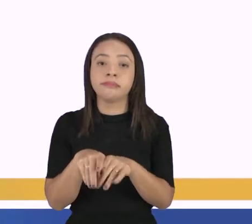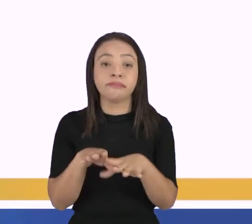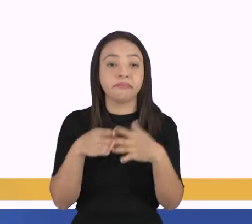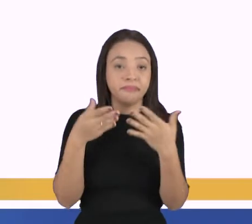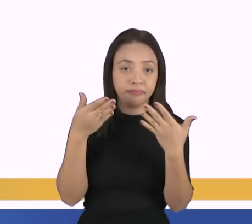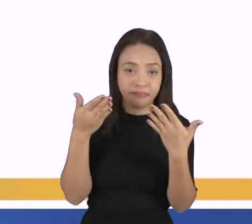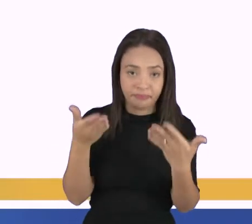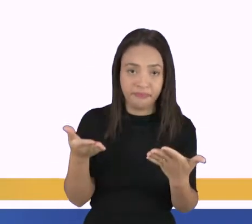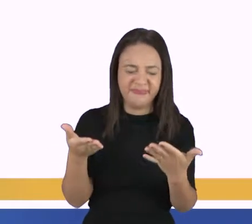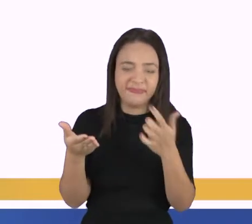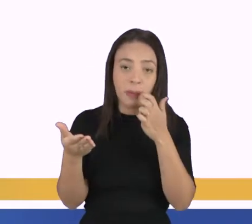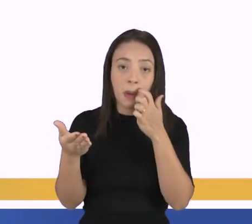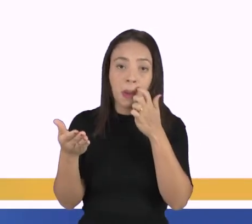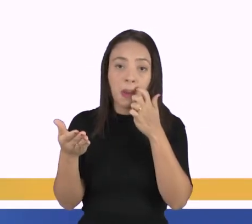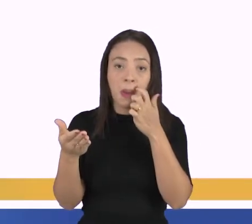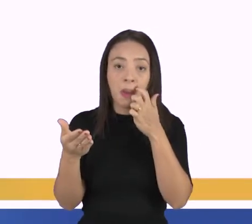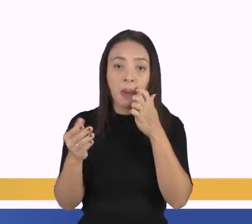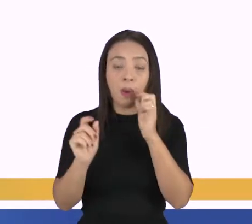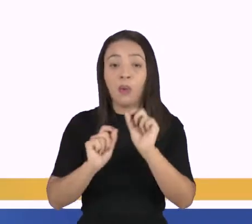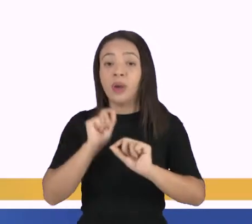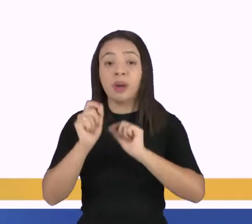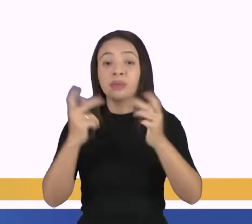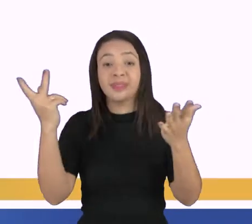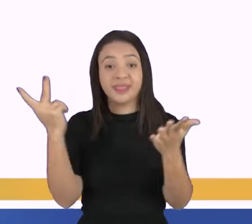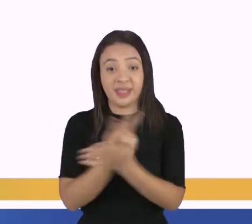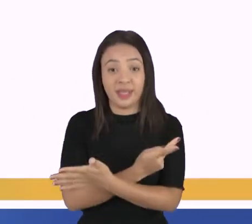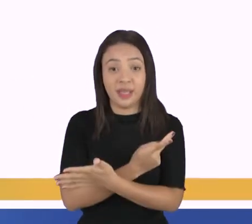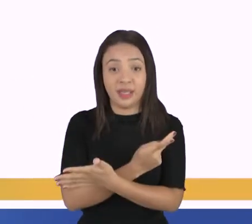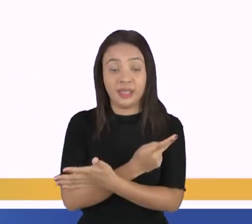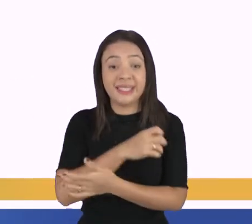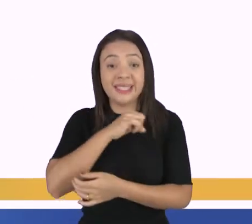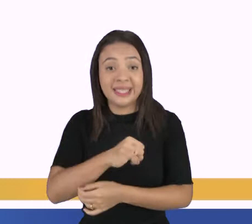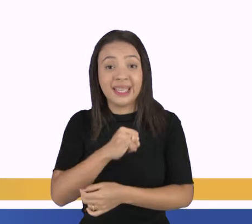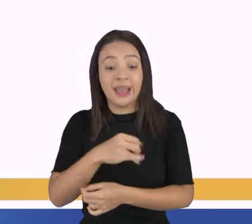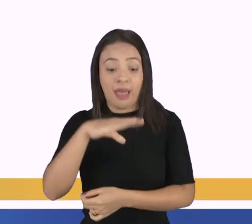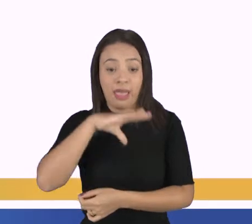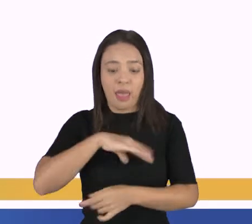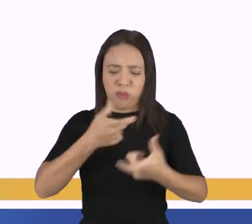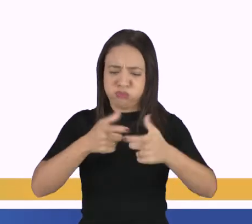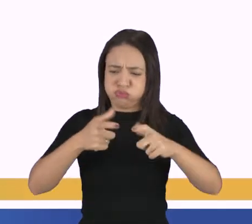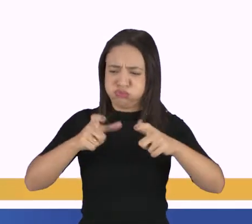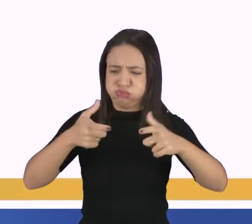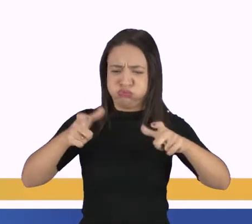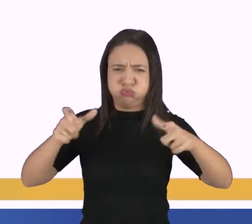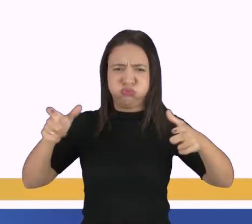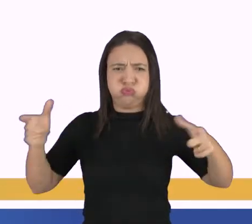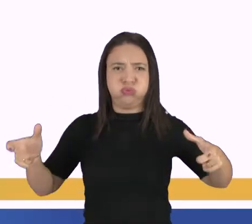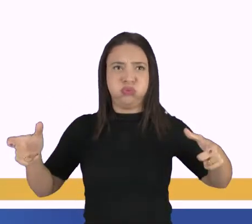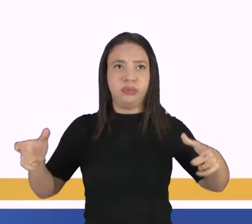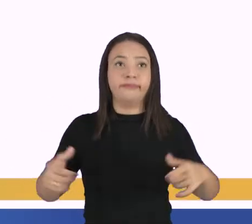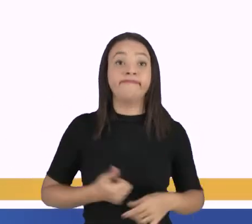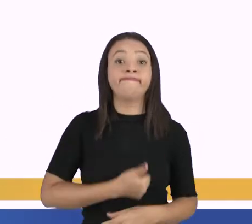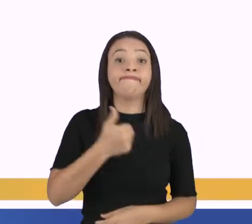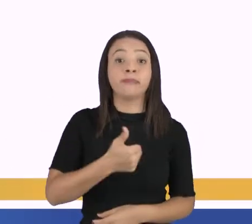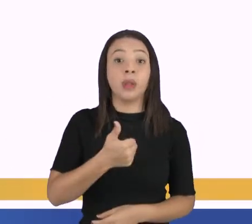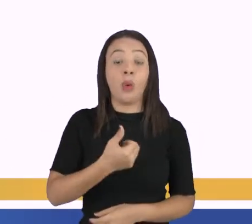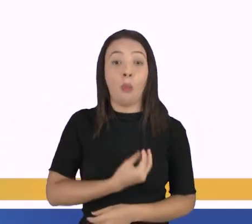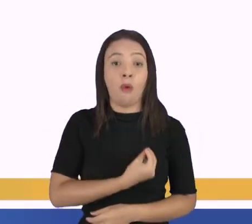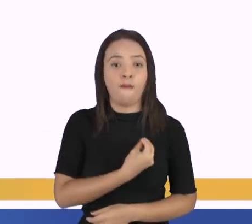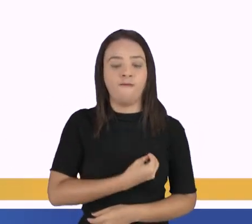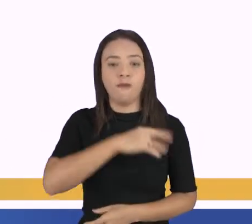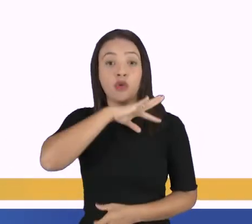Então, quais seriam as consequências do aumento descontrolado das cidades? Primeiro, condições de vida